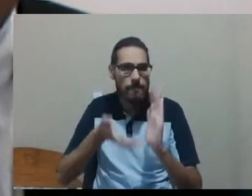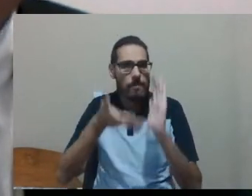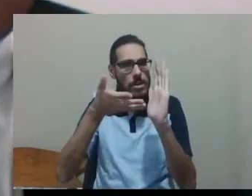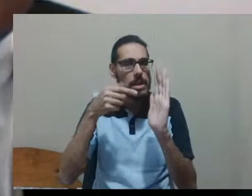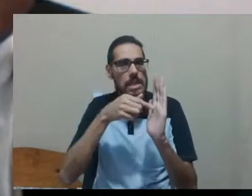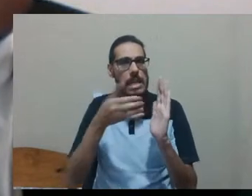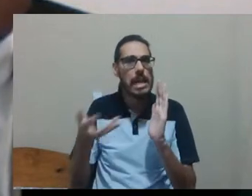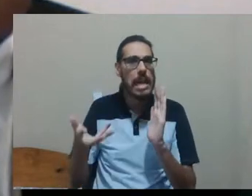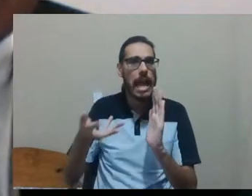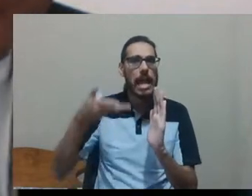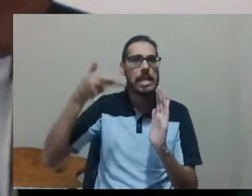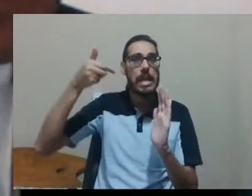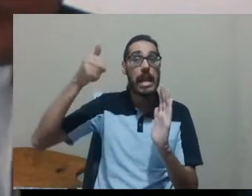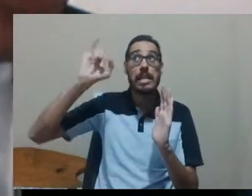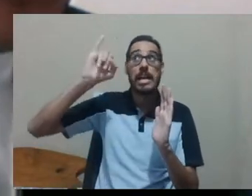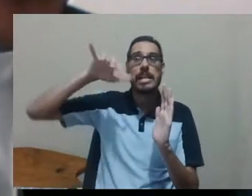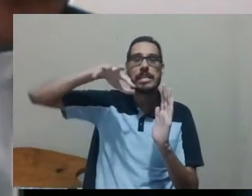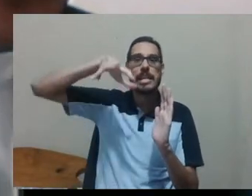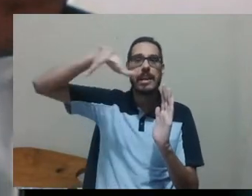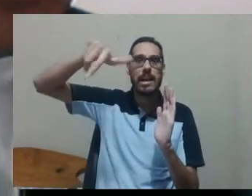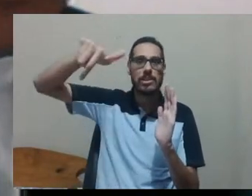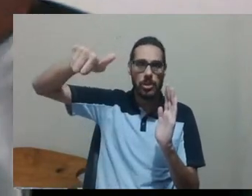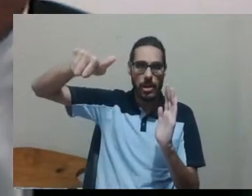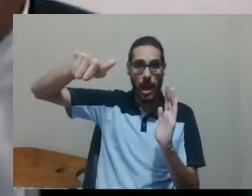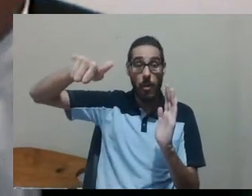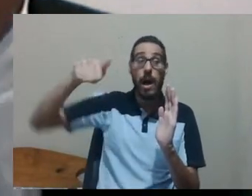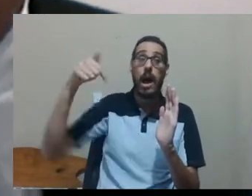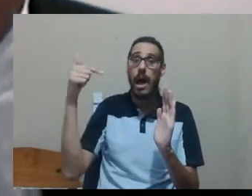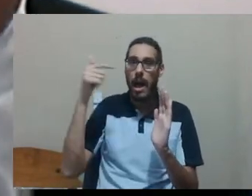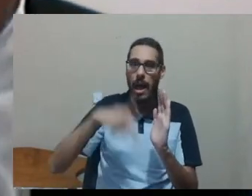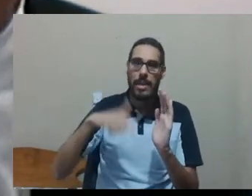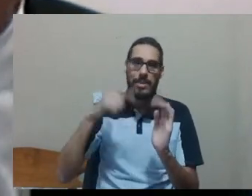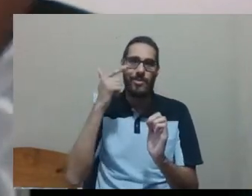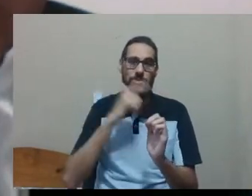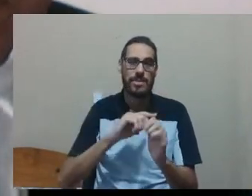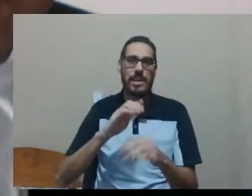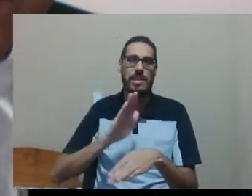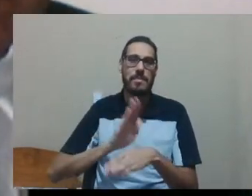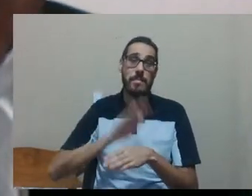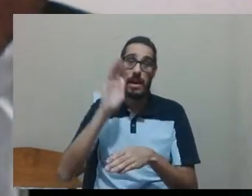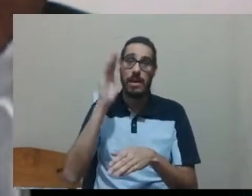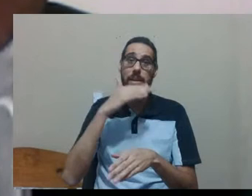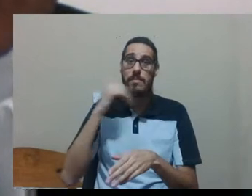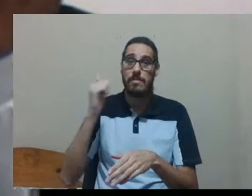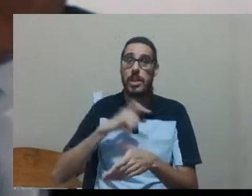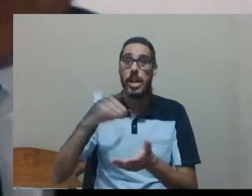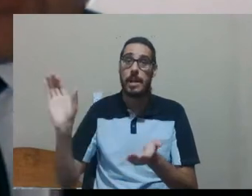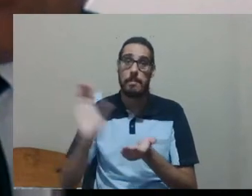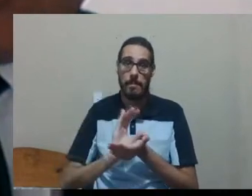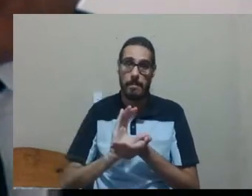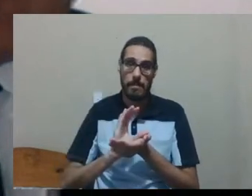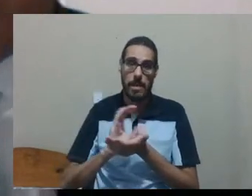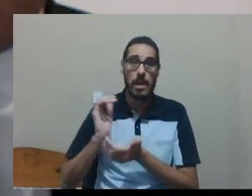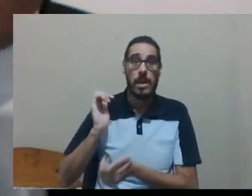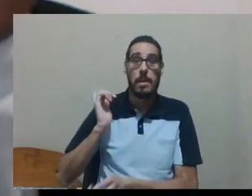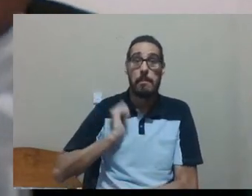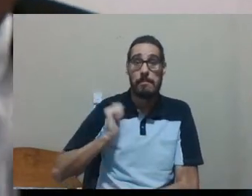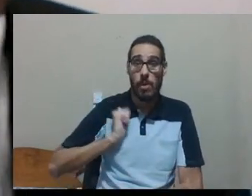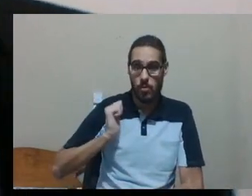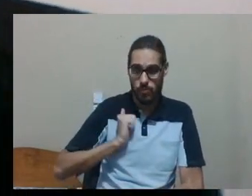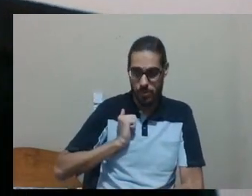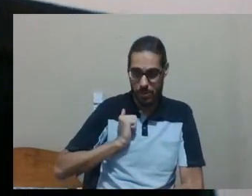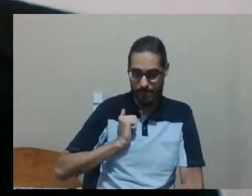excelência internacional. Eles terão melhores condições de obter bolsas. Bom, vamos falar agora especificamente